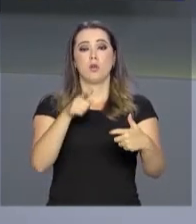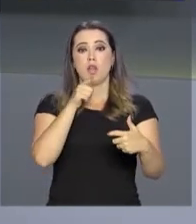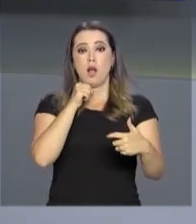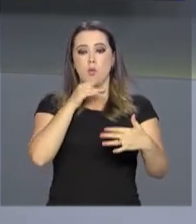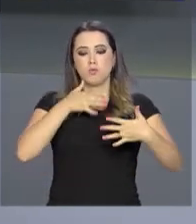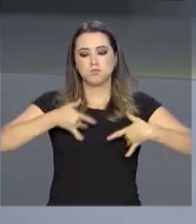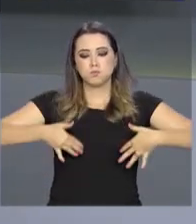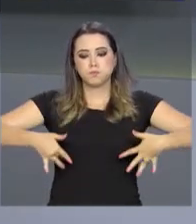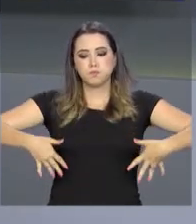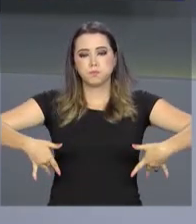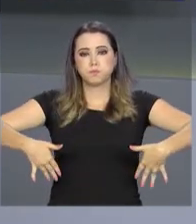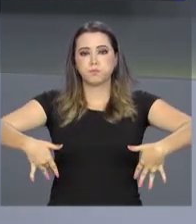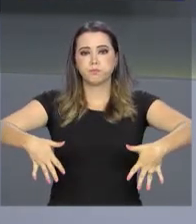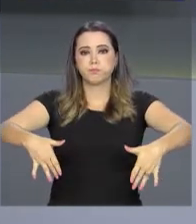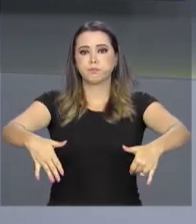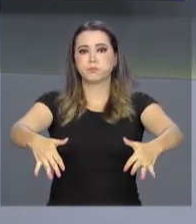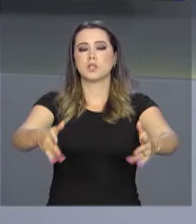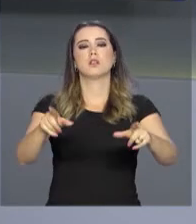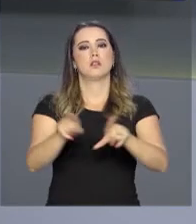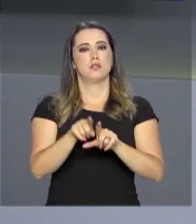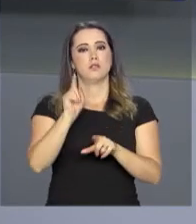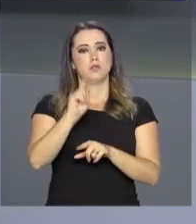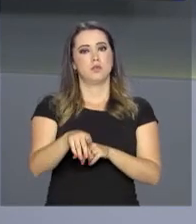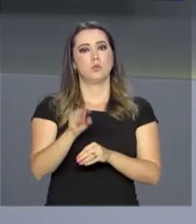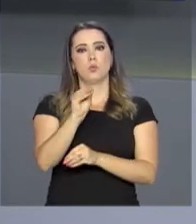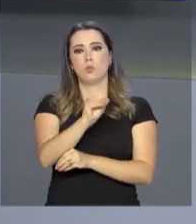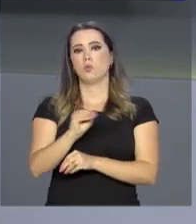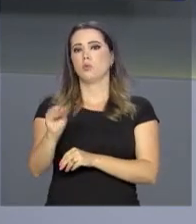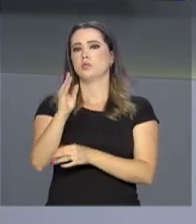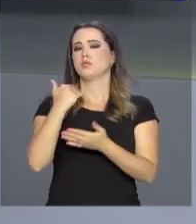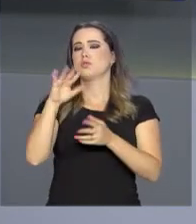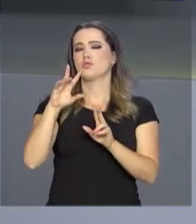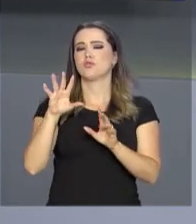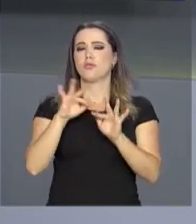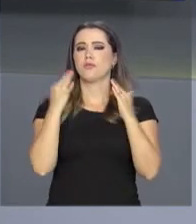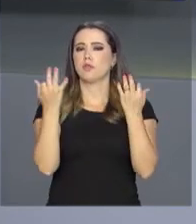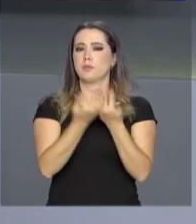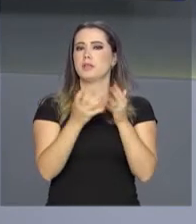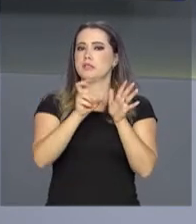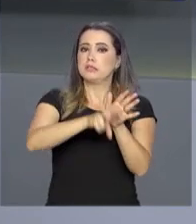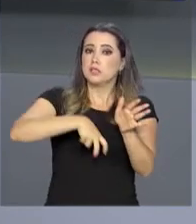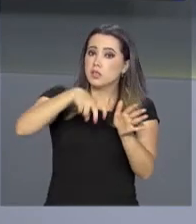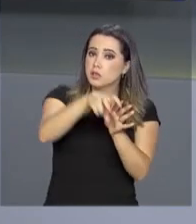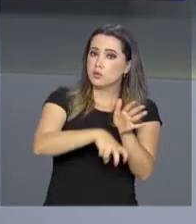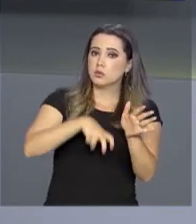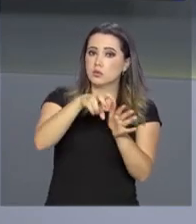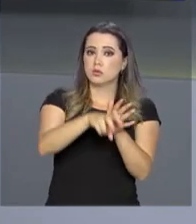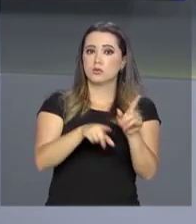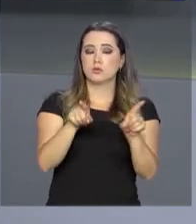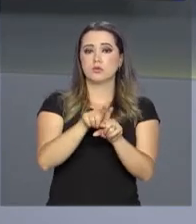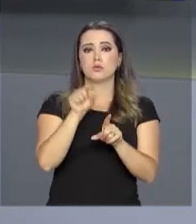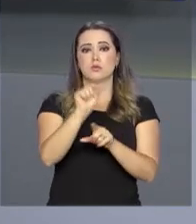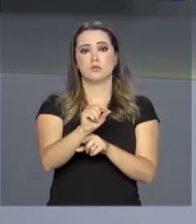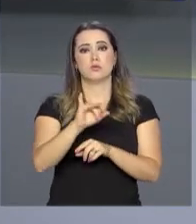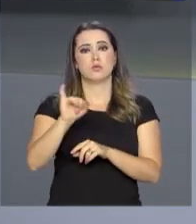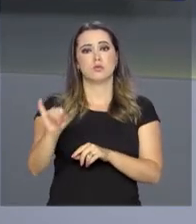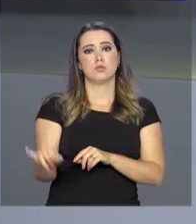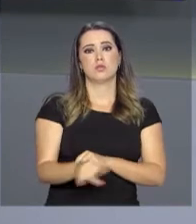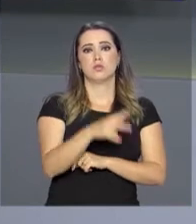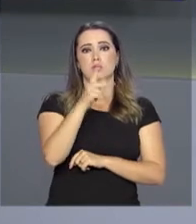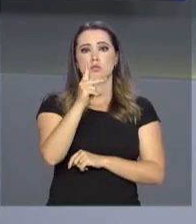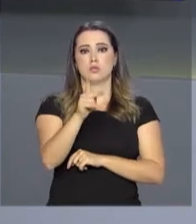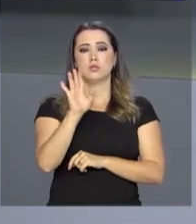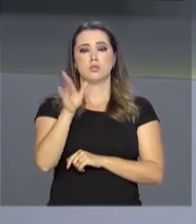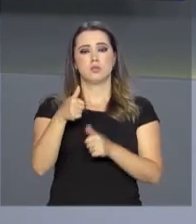de Tabuleiros Litorâneos. A obra beneficia centenas de famílias agricultoras da região. O repórter João Pedro Neto